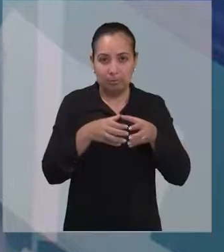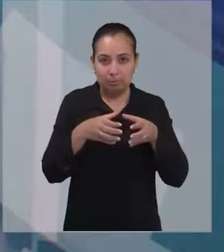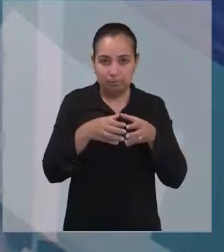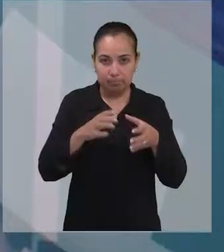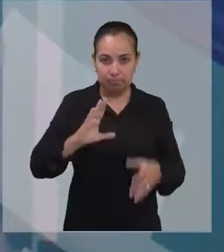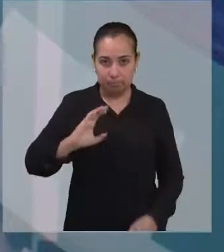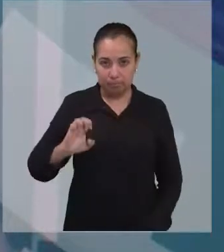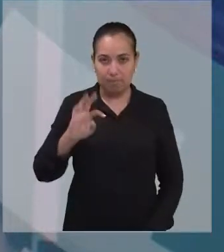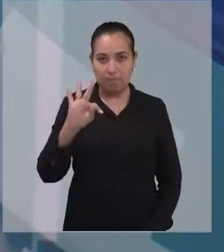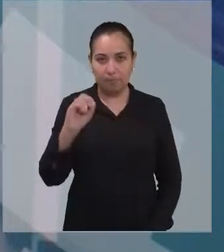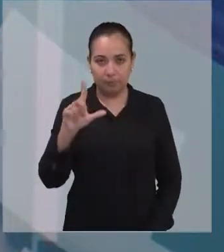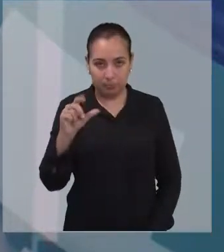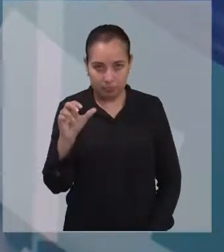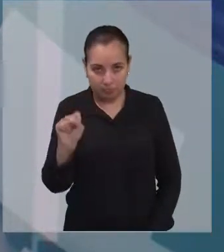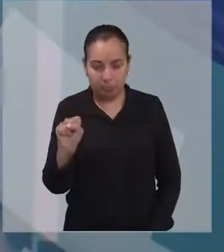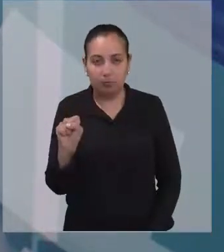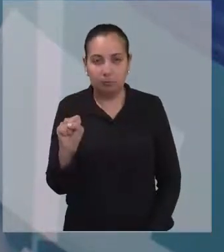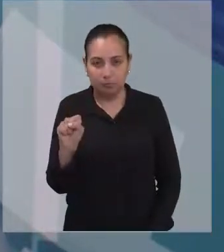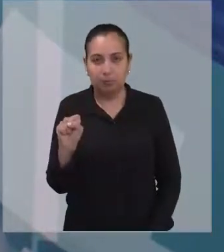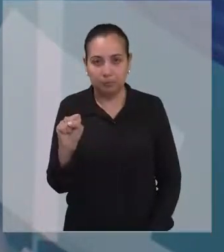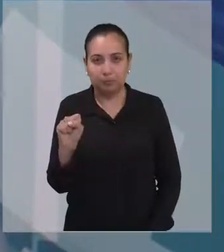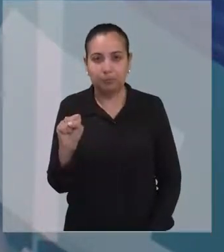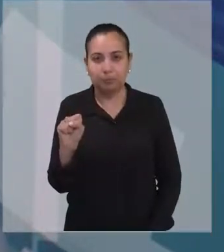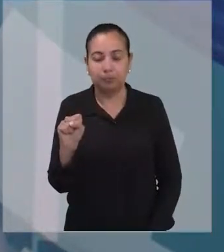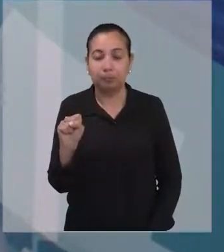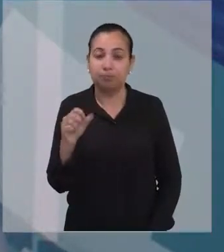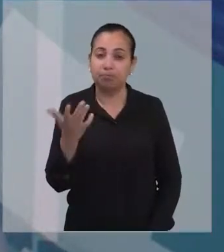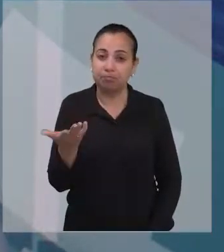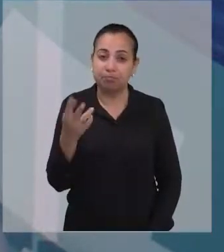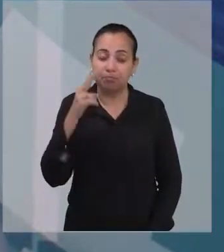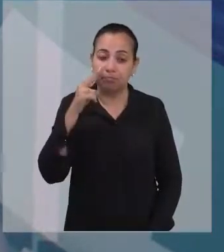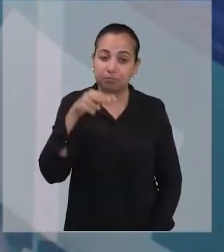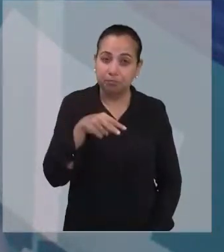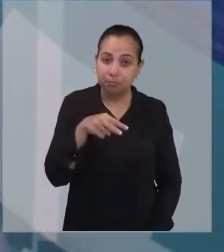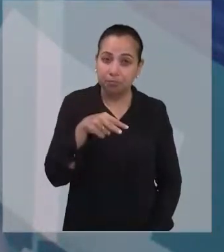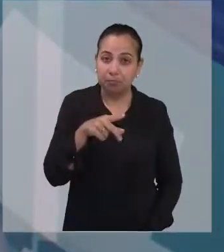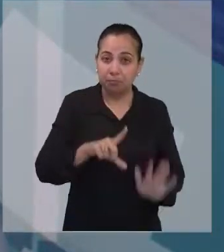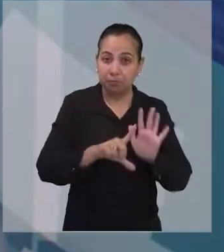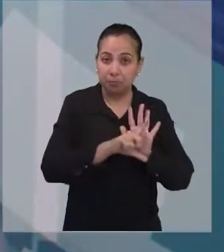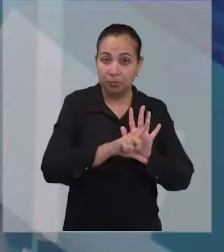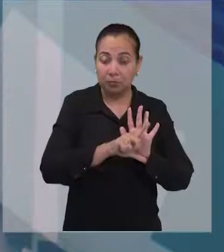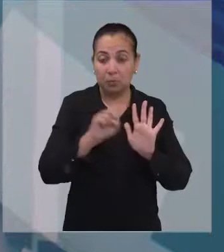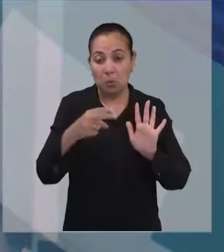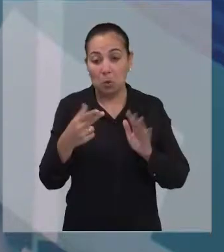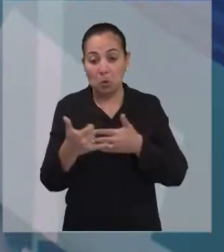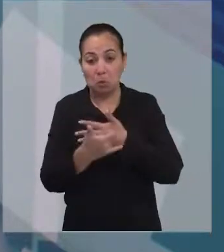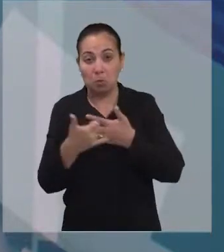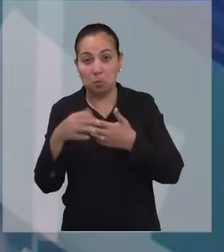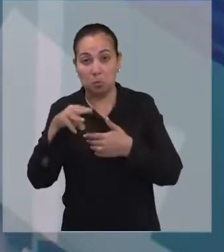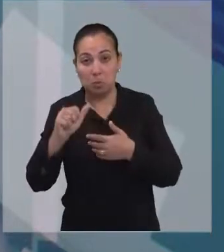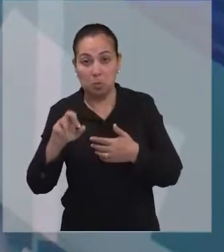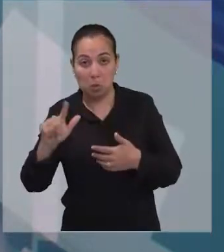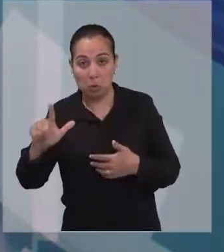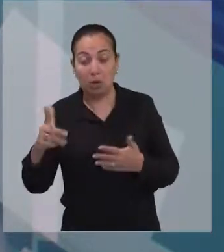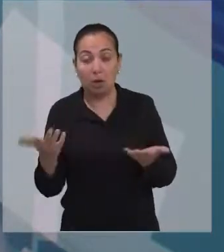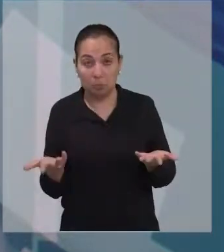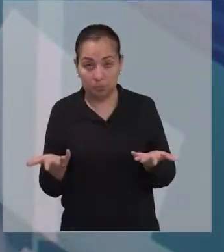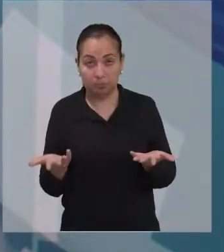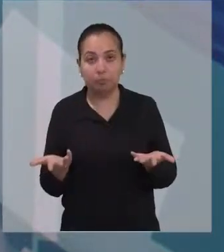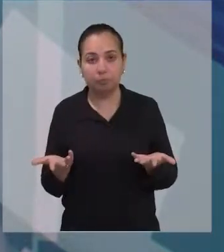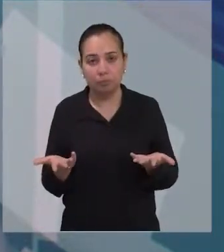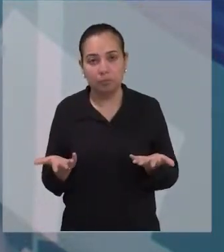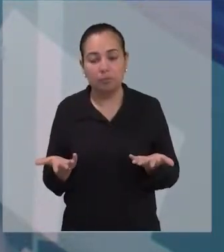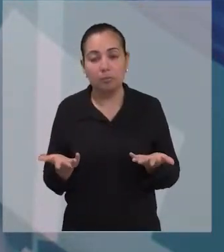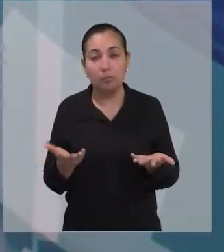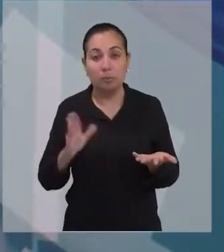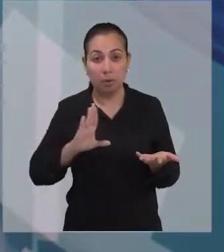grego finalidade. Nem do ponto de vista legal, nem do ponto de vista moral, fim justifica meio. A